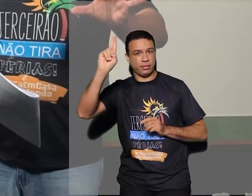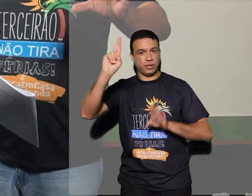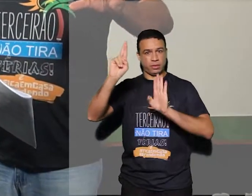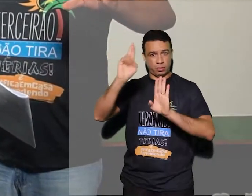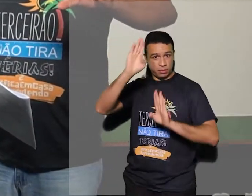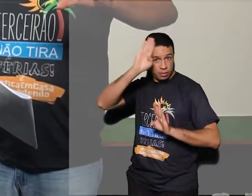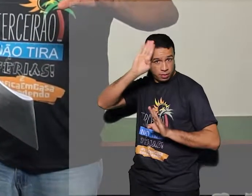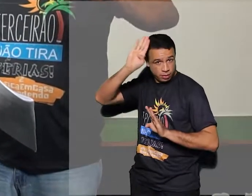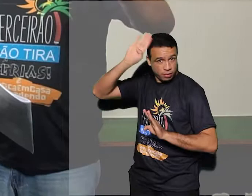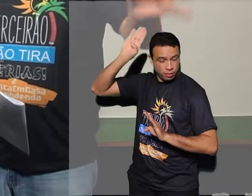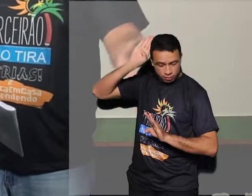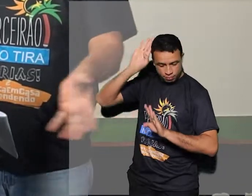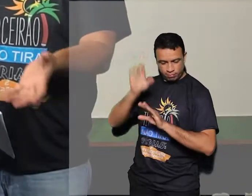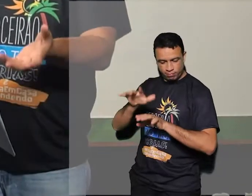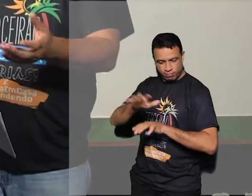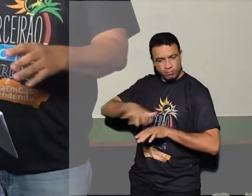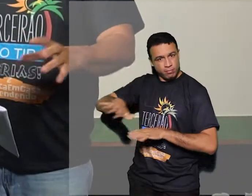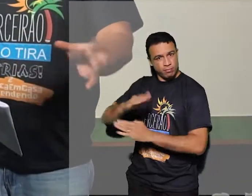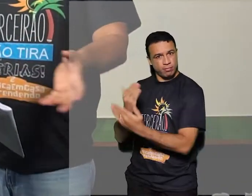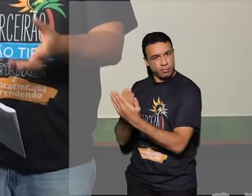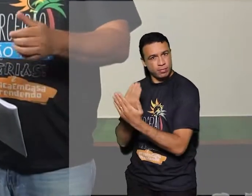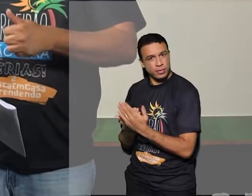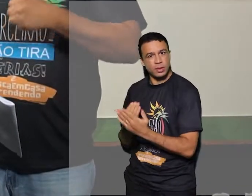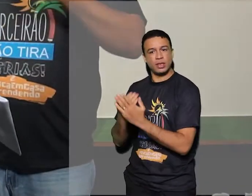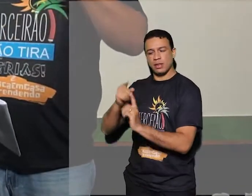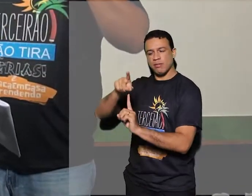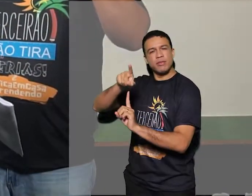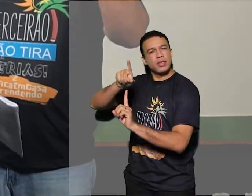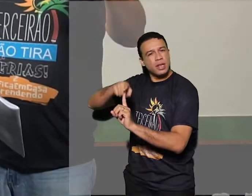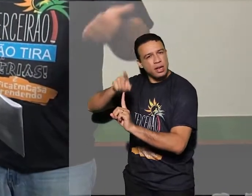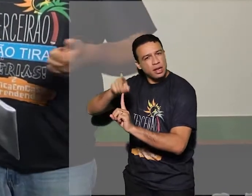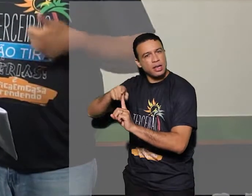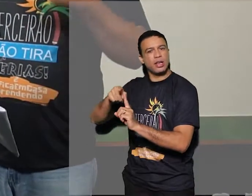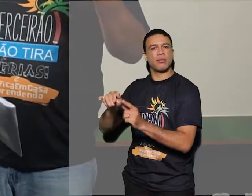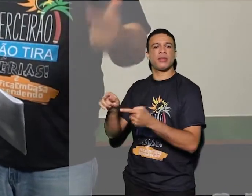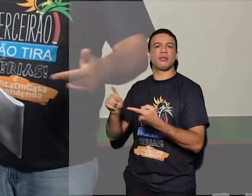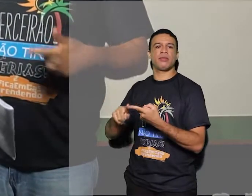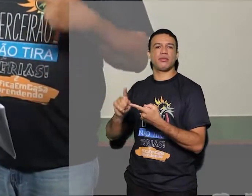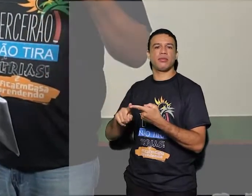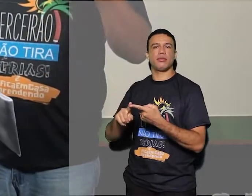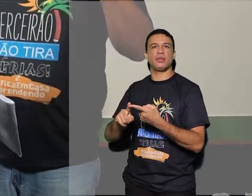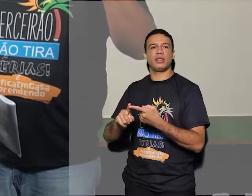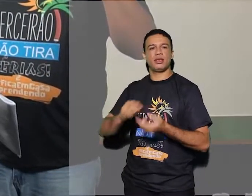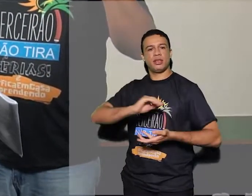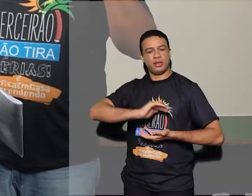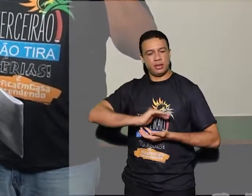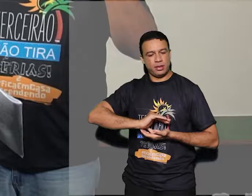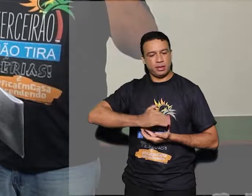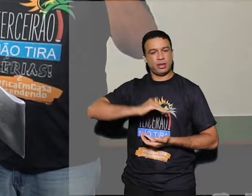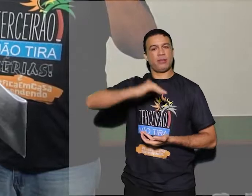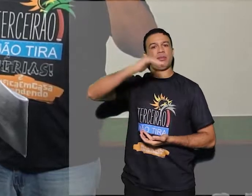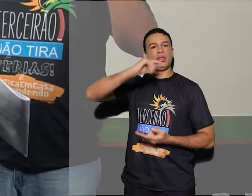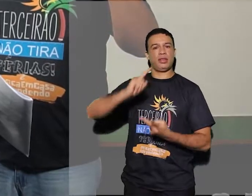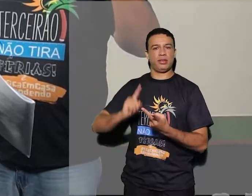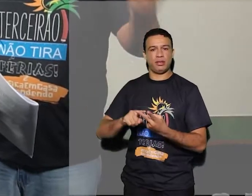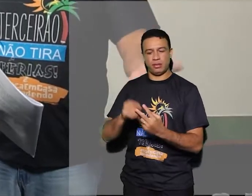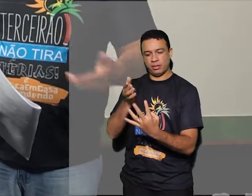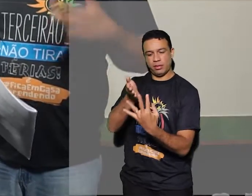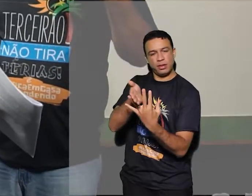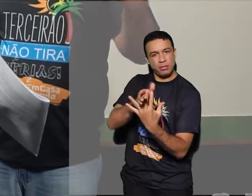academicismo, que seria um conjunto de estilos, um conjunto de escolas que vem do Renascimento, Barroco, aí passa